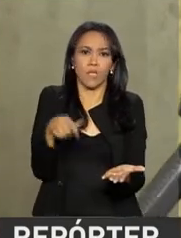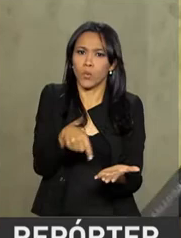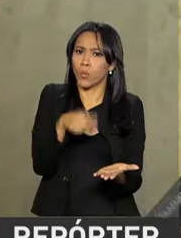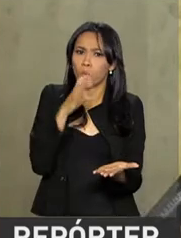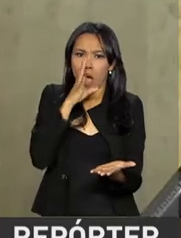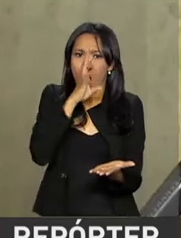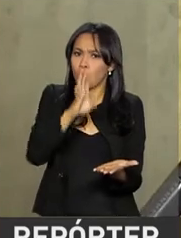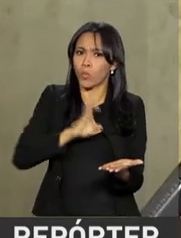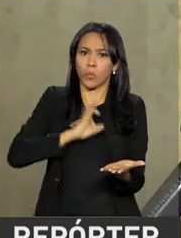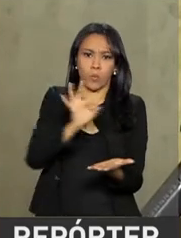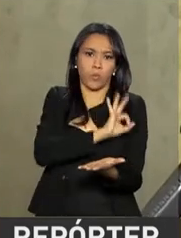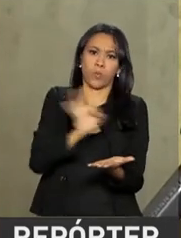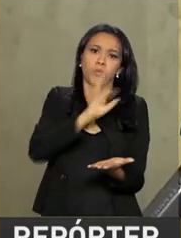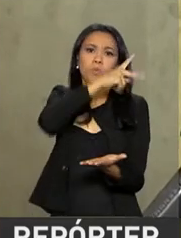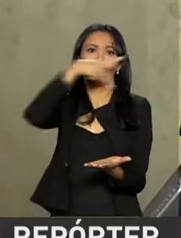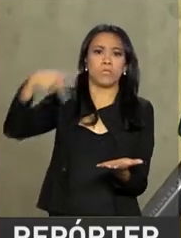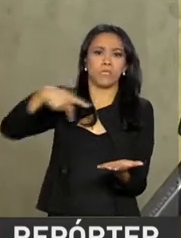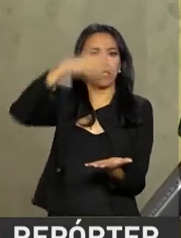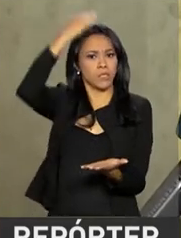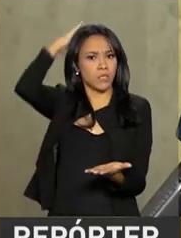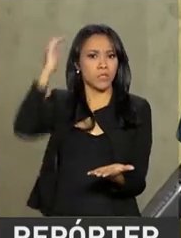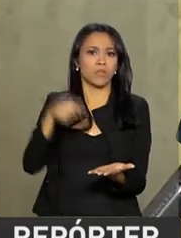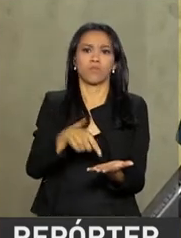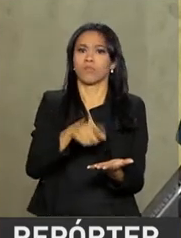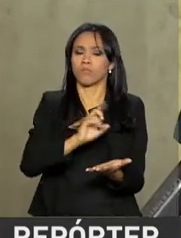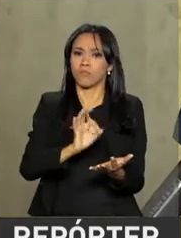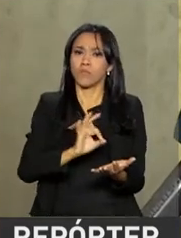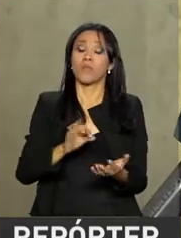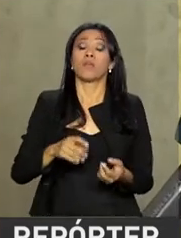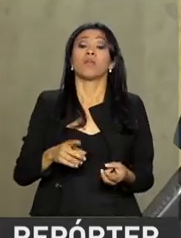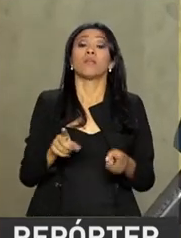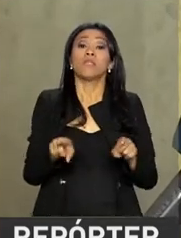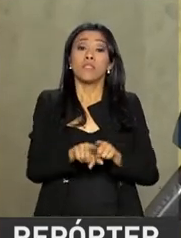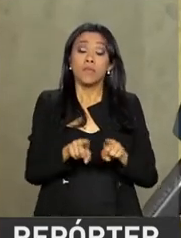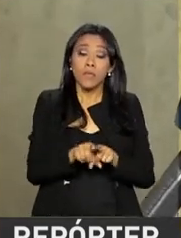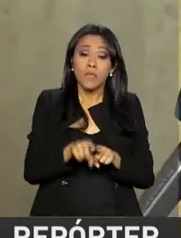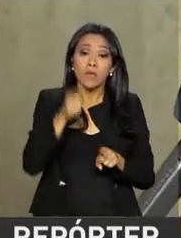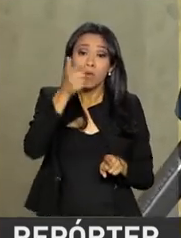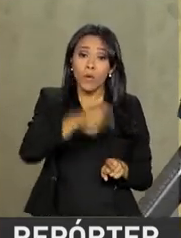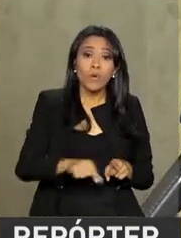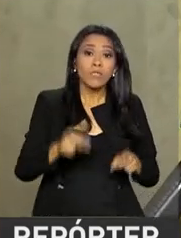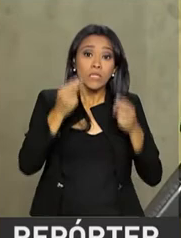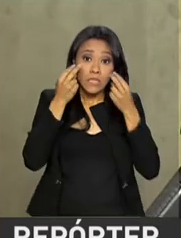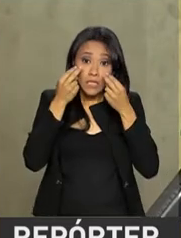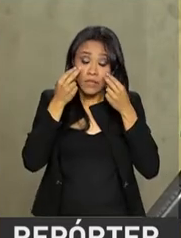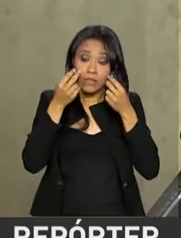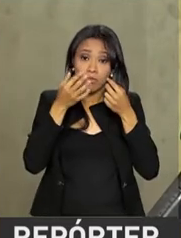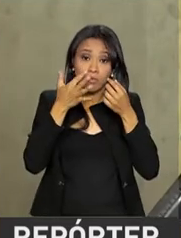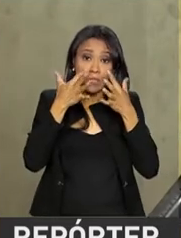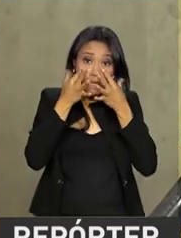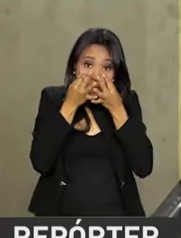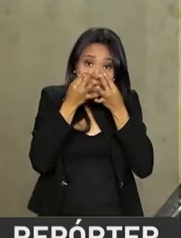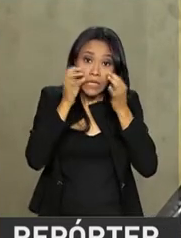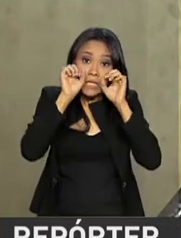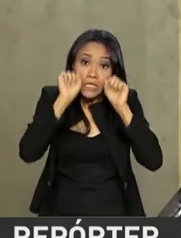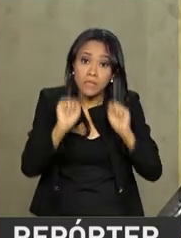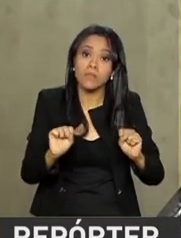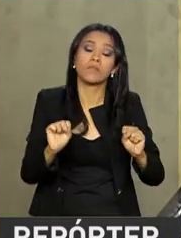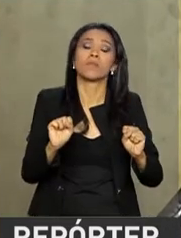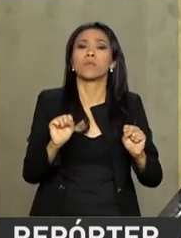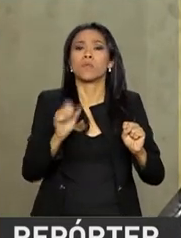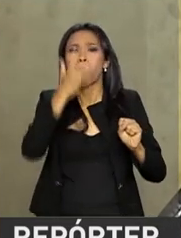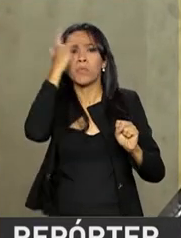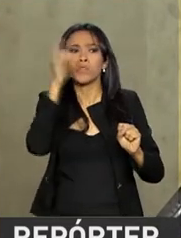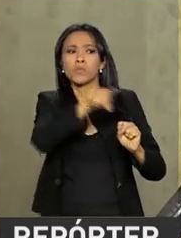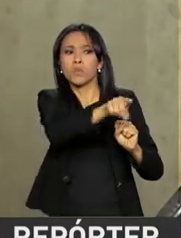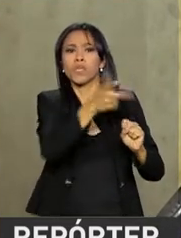que foi gravado ilicitamente e no testemunho de um colaborador que não